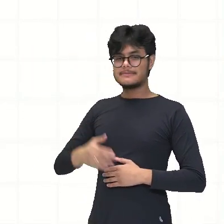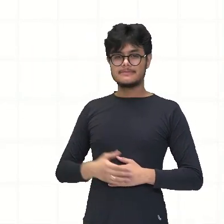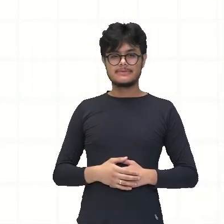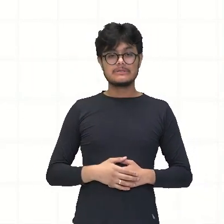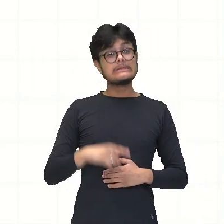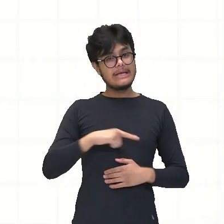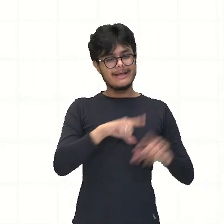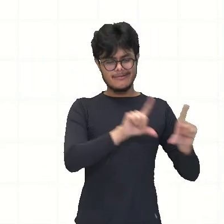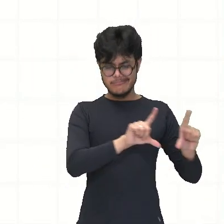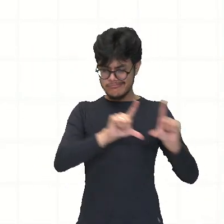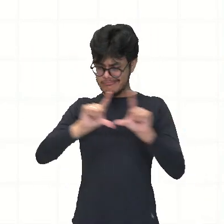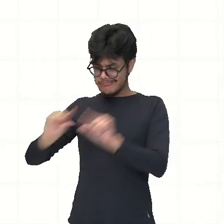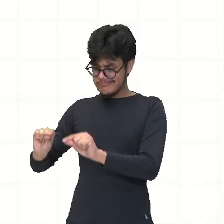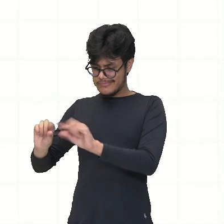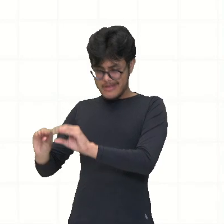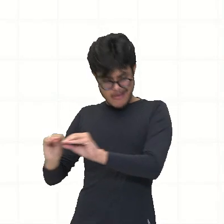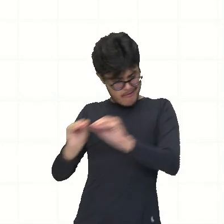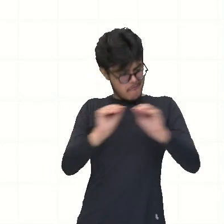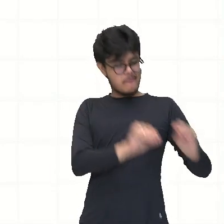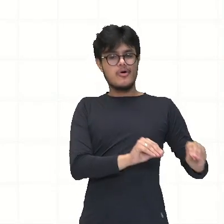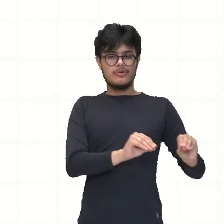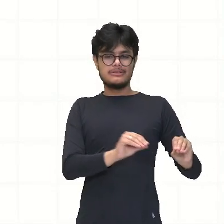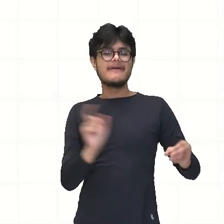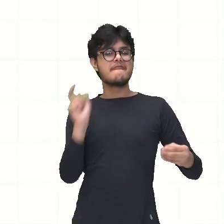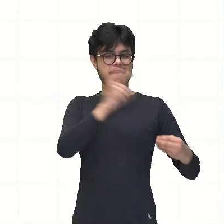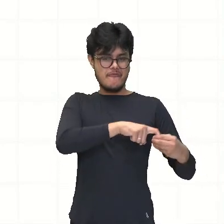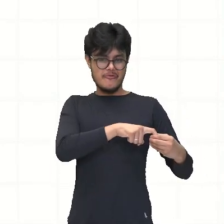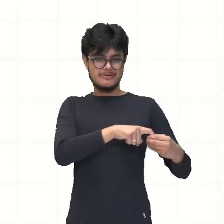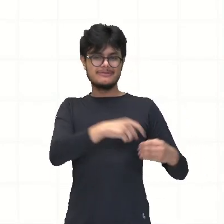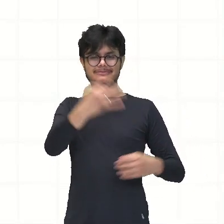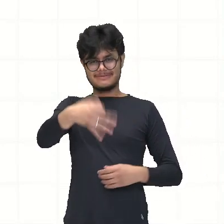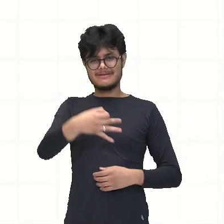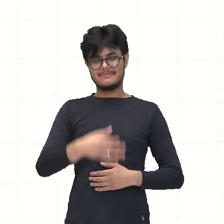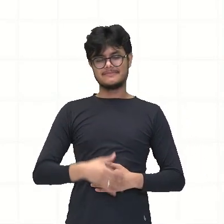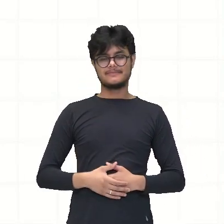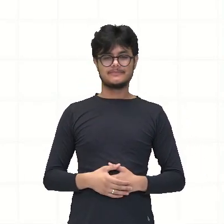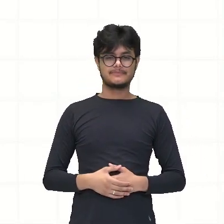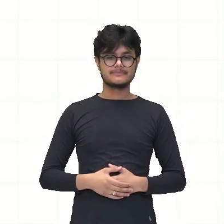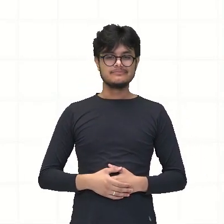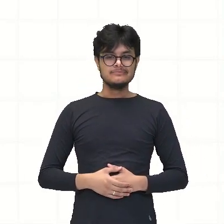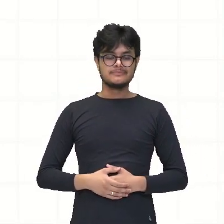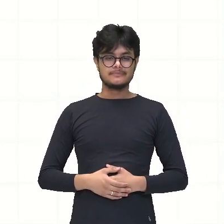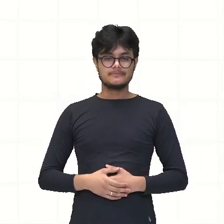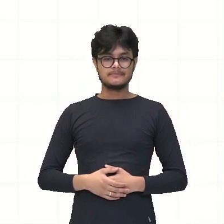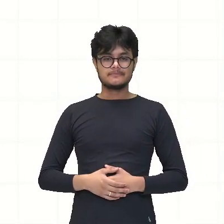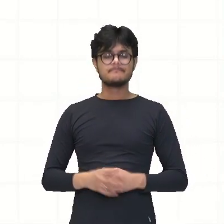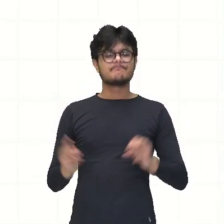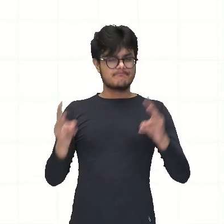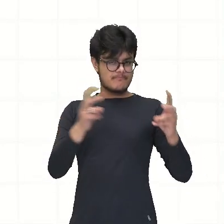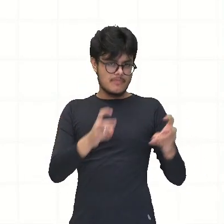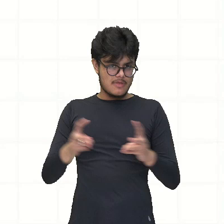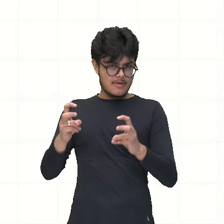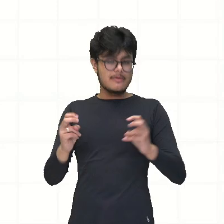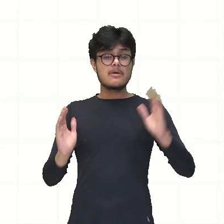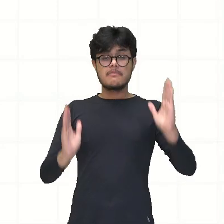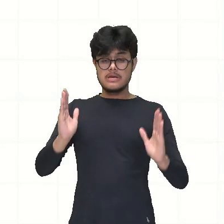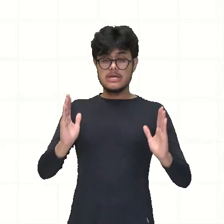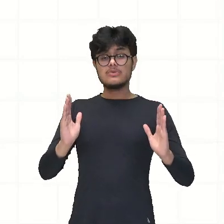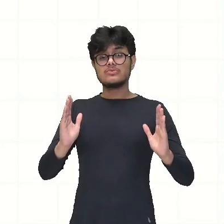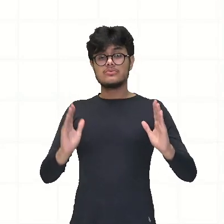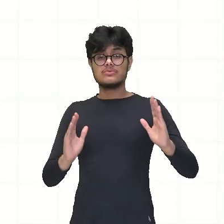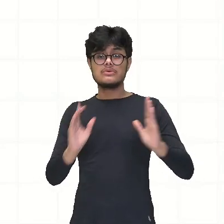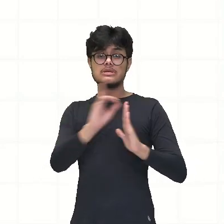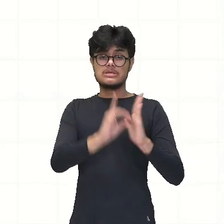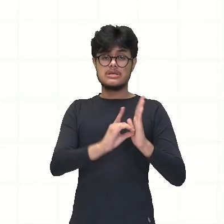seu estado, tá bom? E também de retorno. Então, a gente observa durante esse período, na década de 90, né?